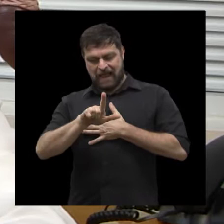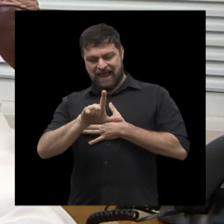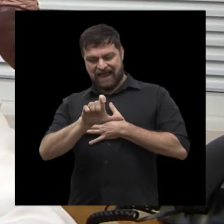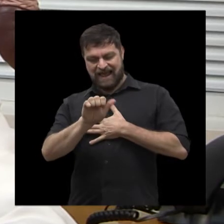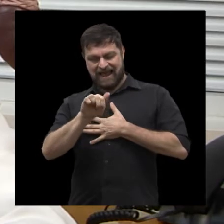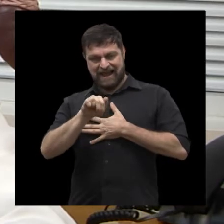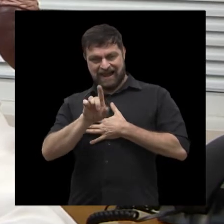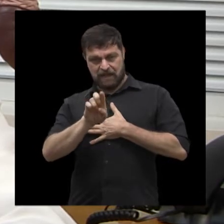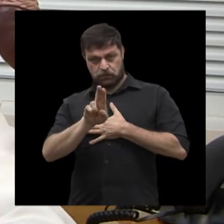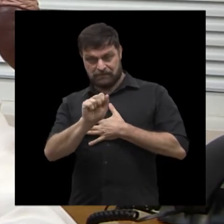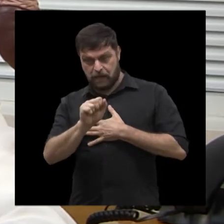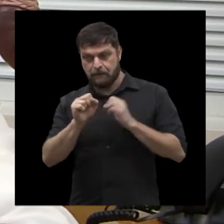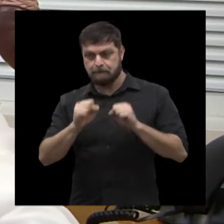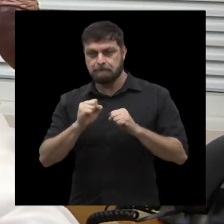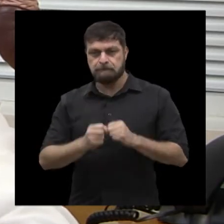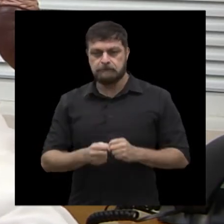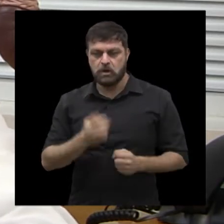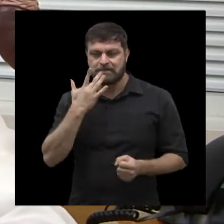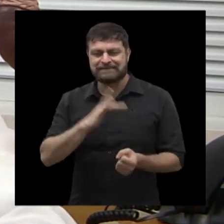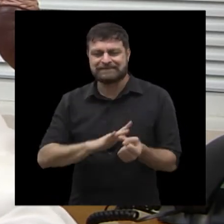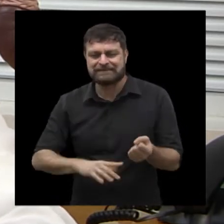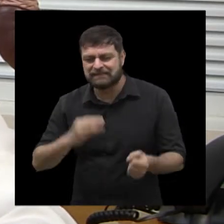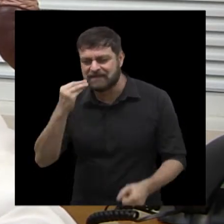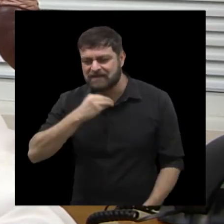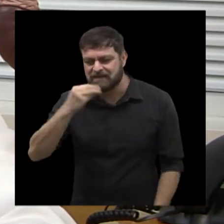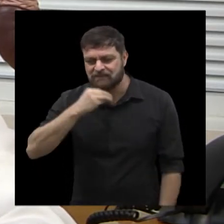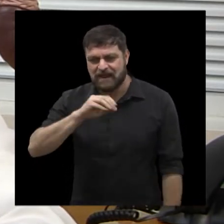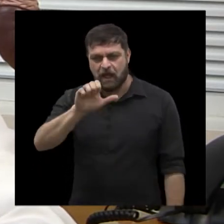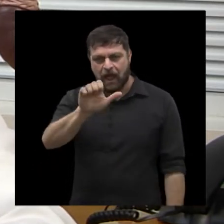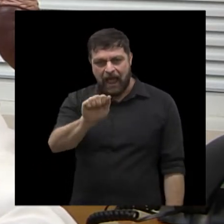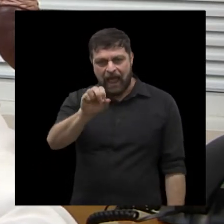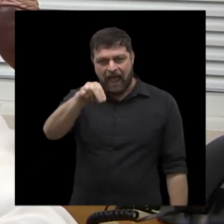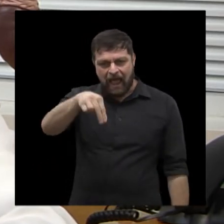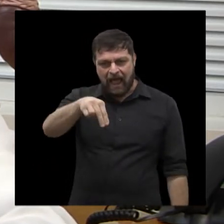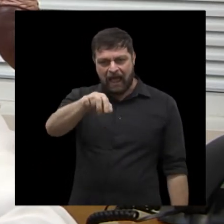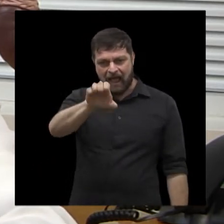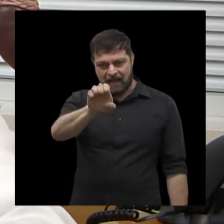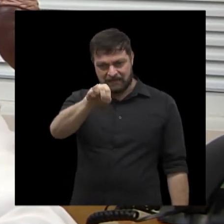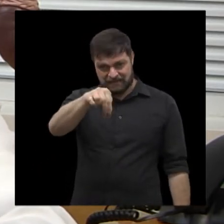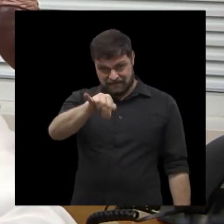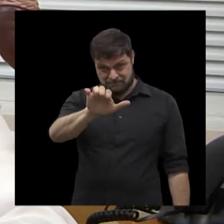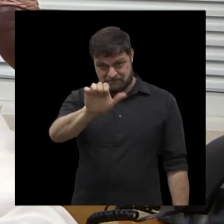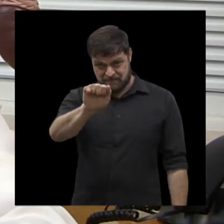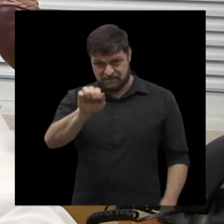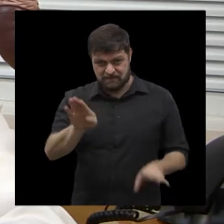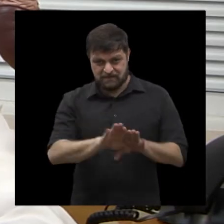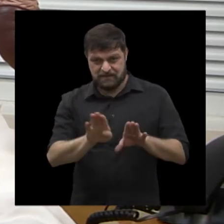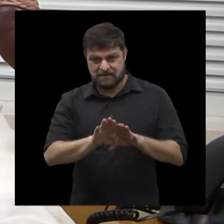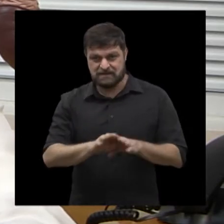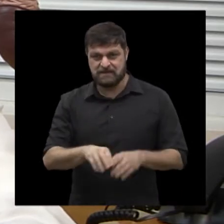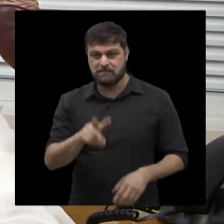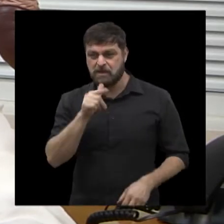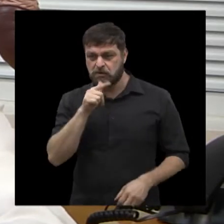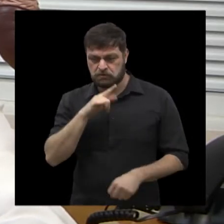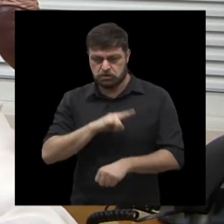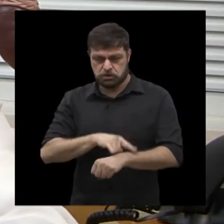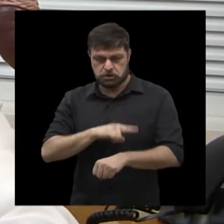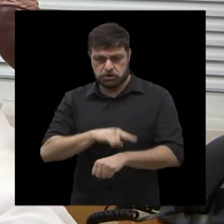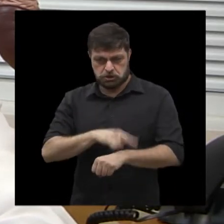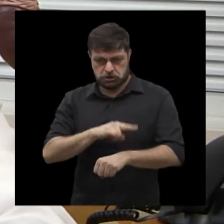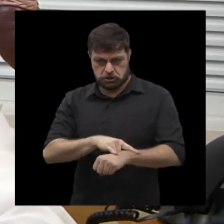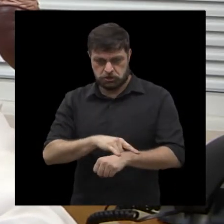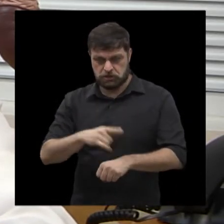pode apresentar anemia, pode apresentar distúrbios, né? Inclusive no volume urinário, por causa de